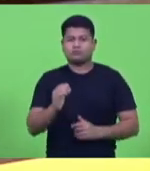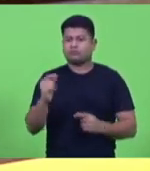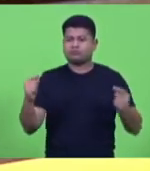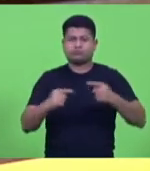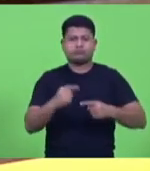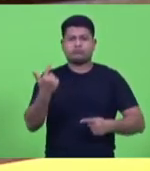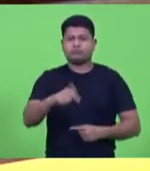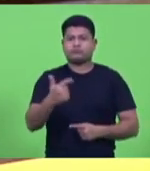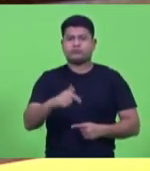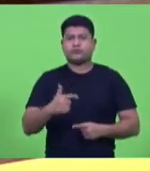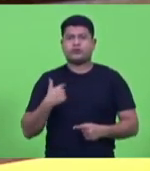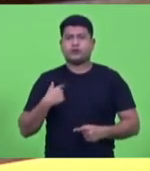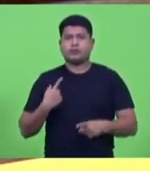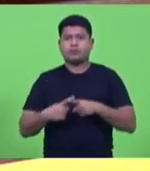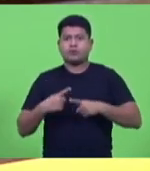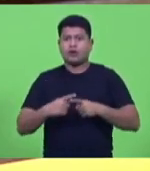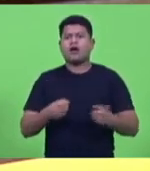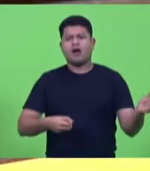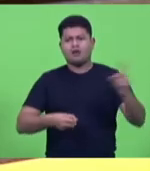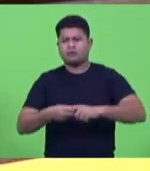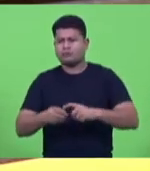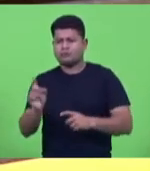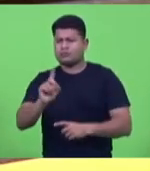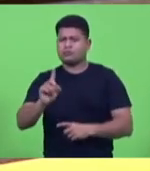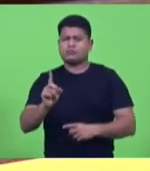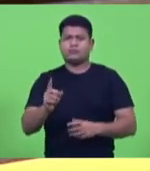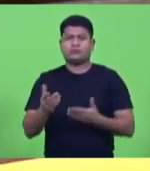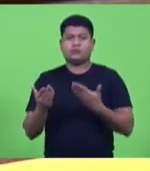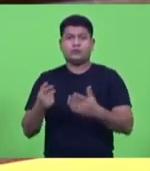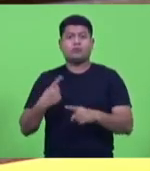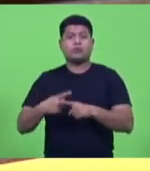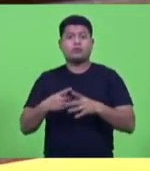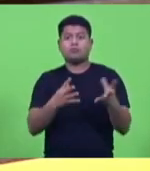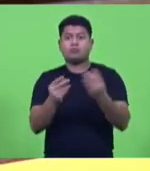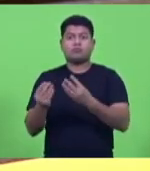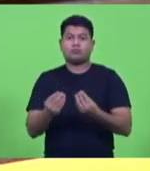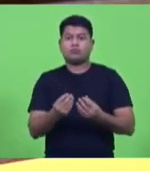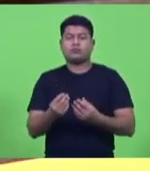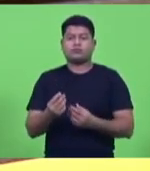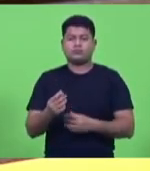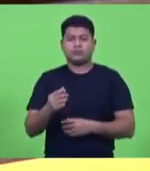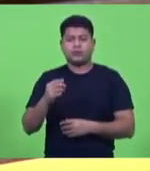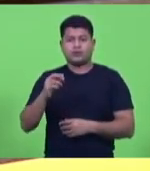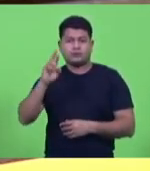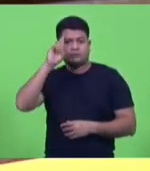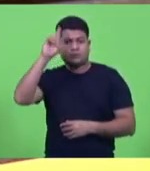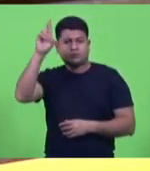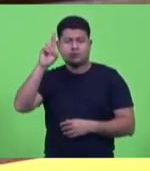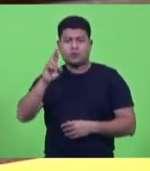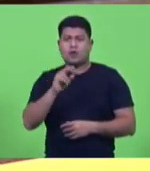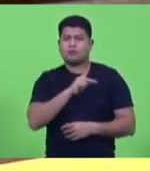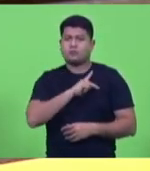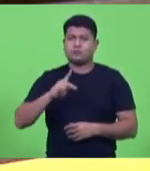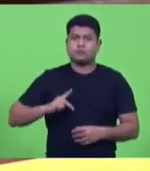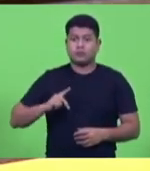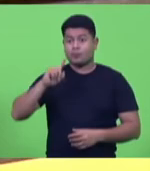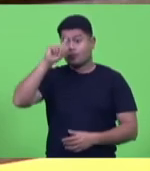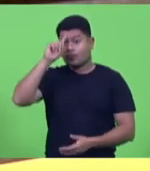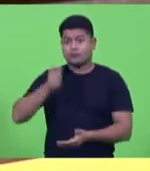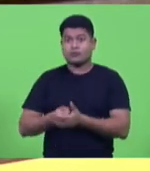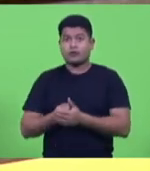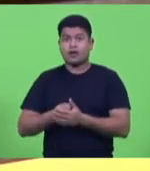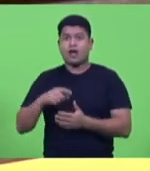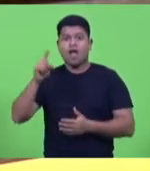dizer não volto. Por isso, e porque muitos gestores públicos se tomaram as suas decisões não com base naquilo que era